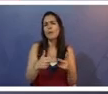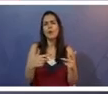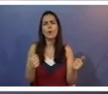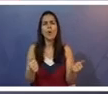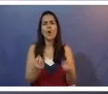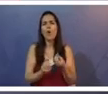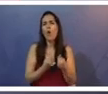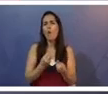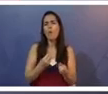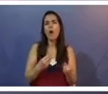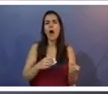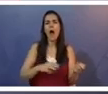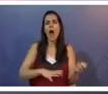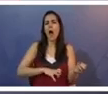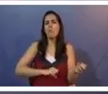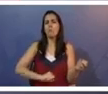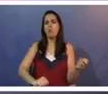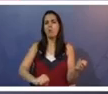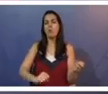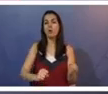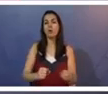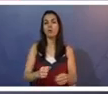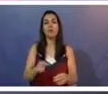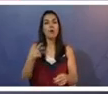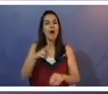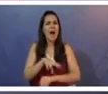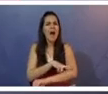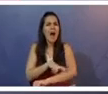como aborto, racismo,